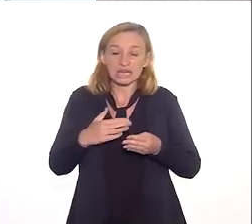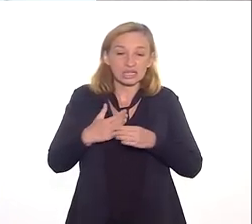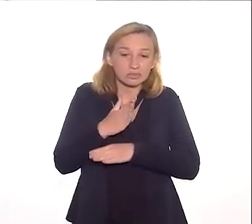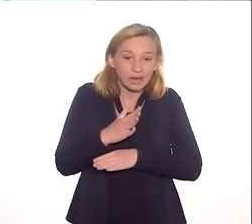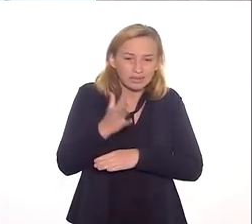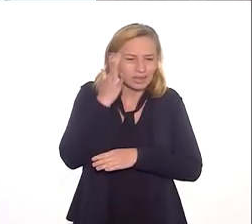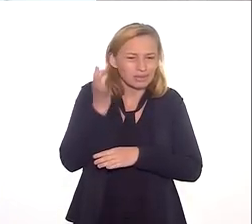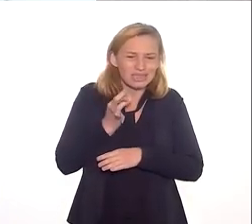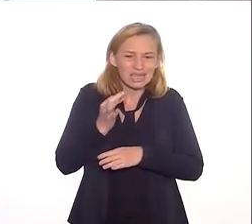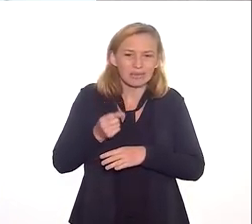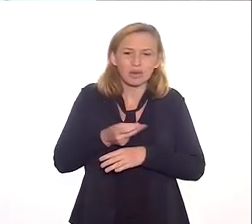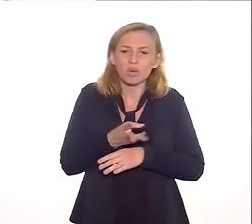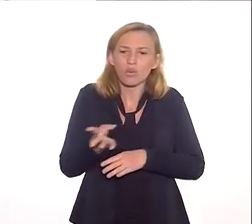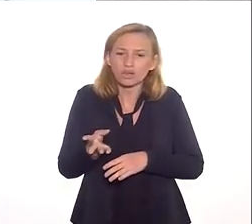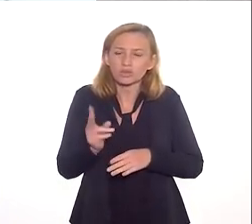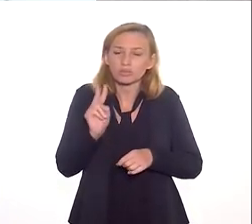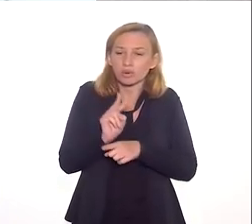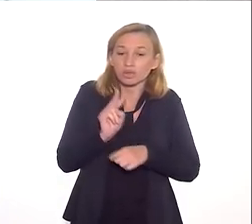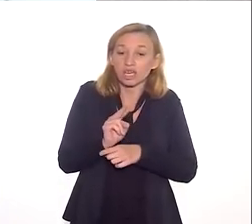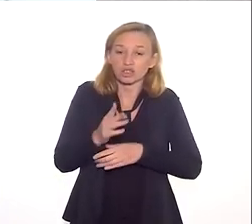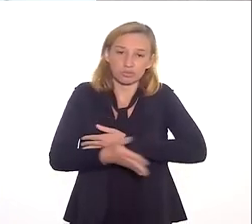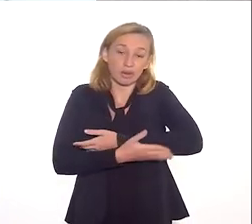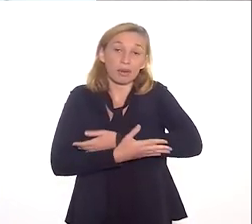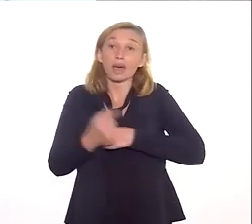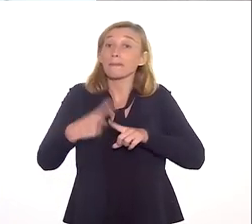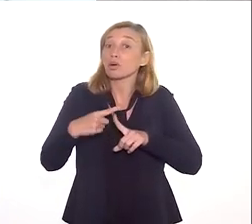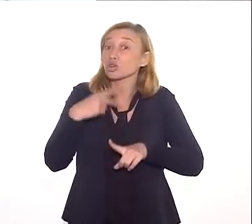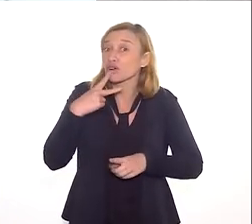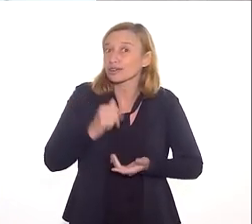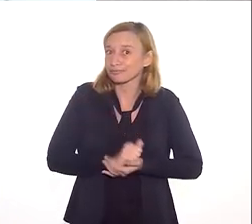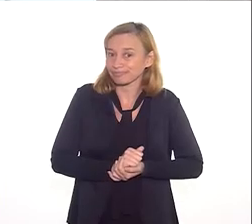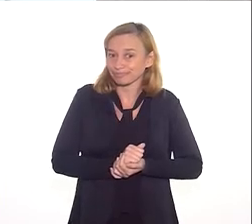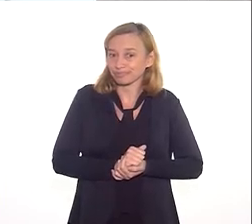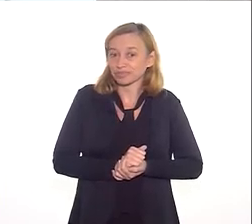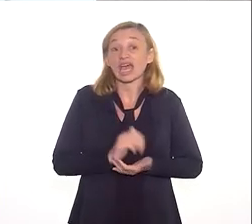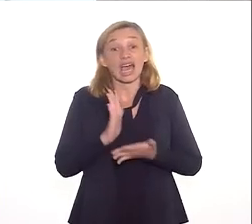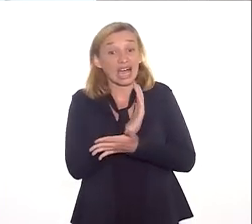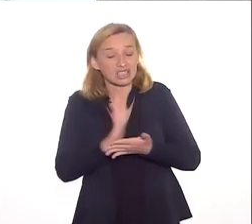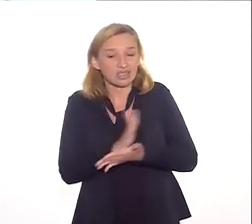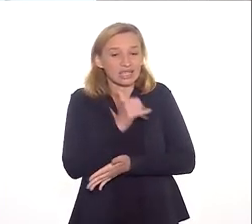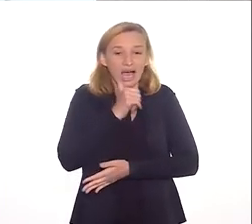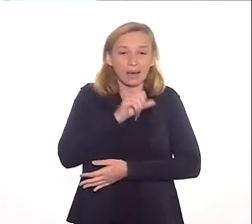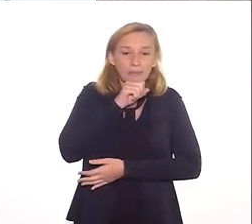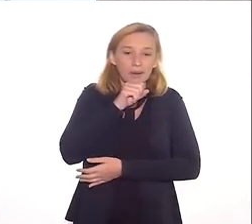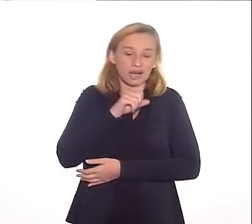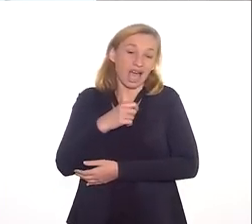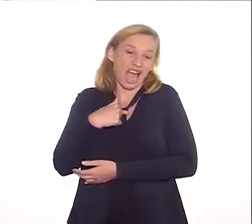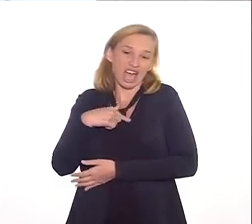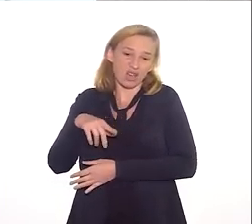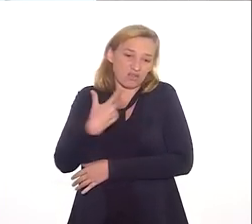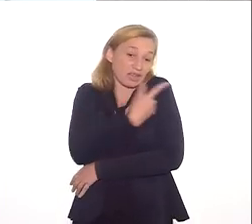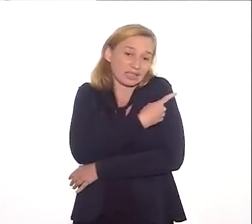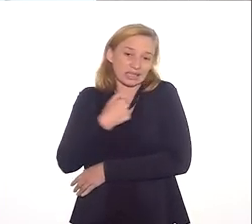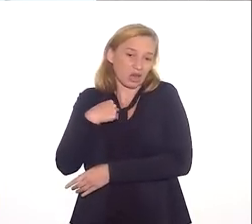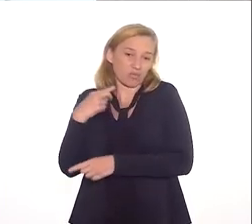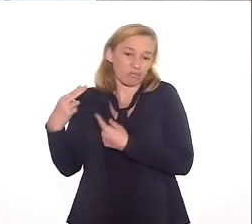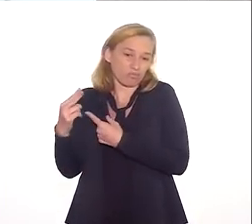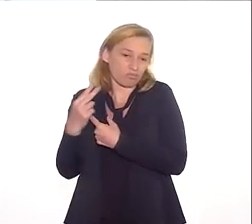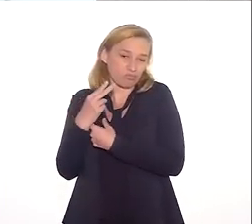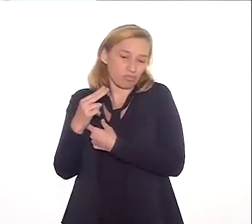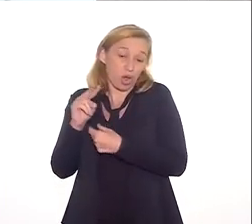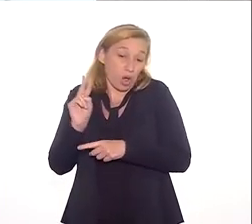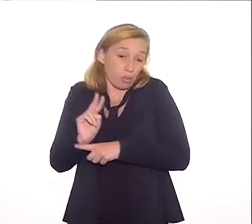passam, mas a gente não sabe quanto, de fato, eles defendem o bebê. Por que eu estou fazendo esse alerta? Porque, às vezes, a mãe pode achar, não, eu tomei a vacina, está